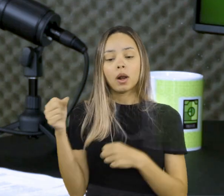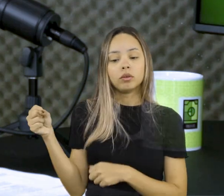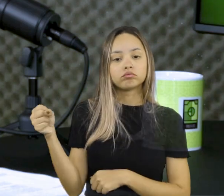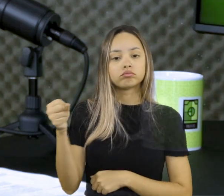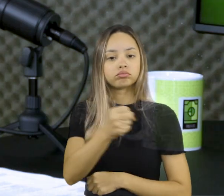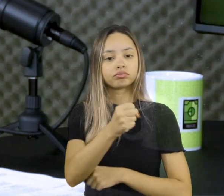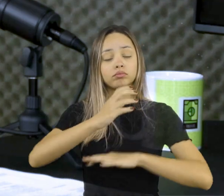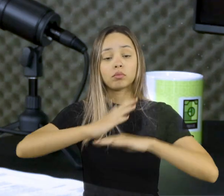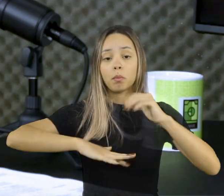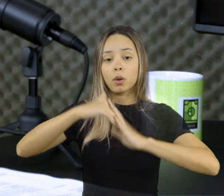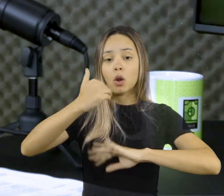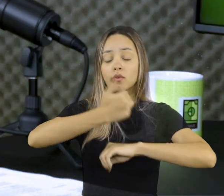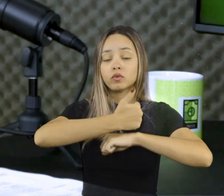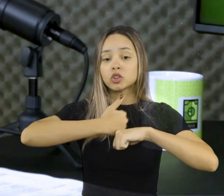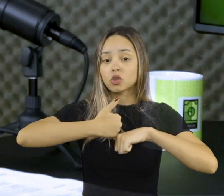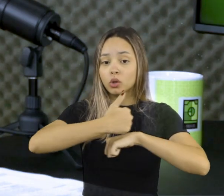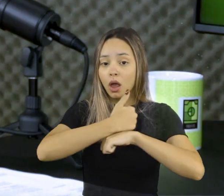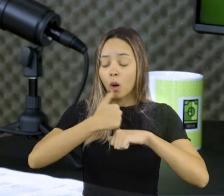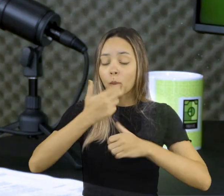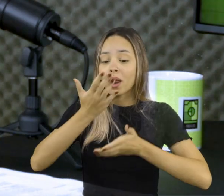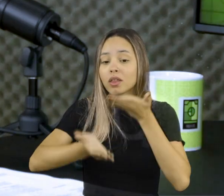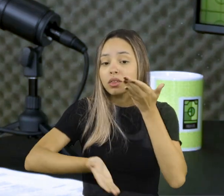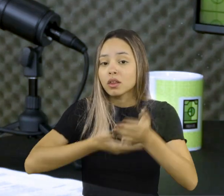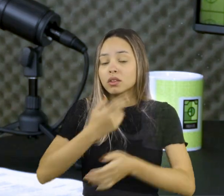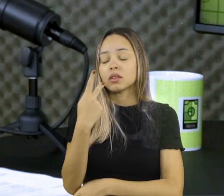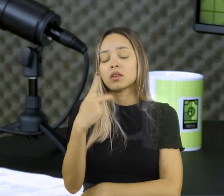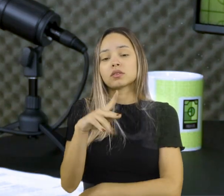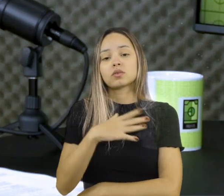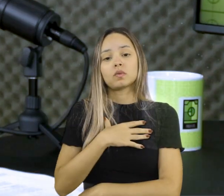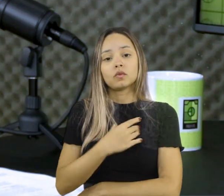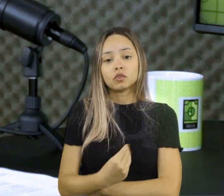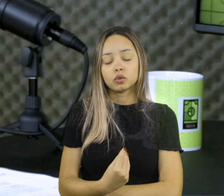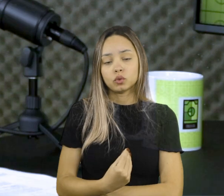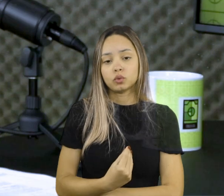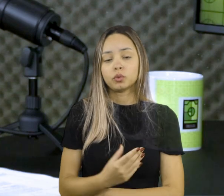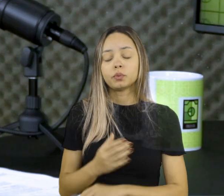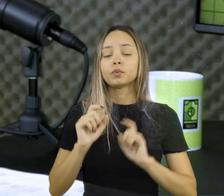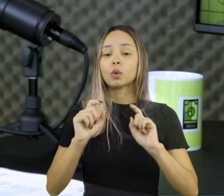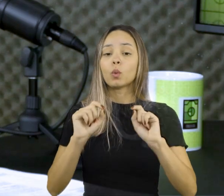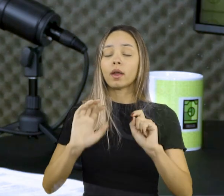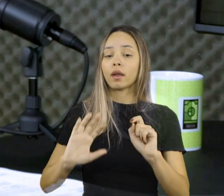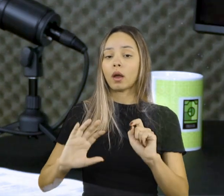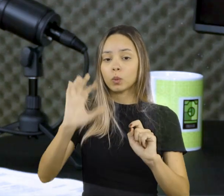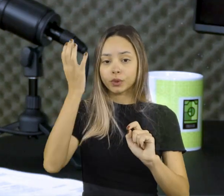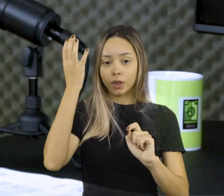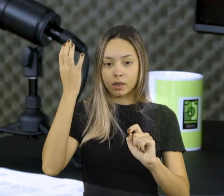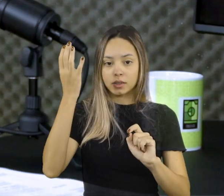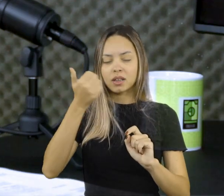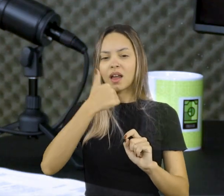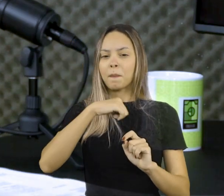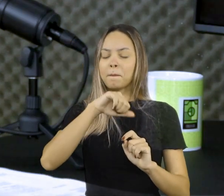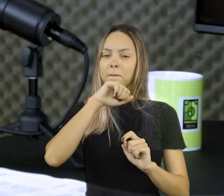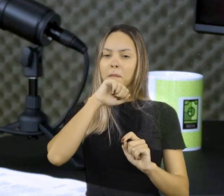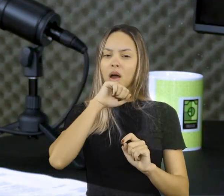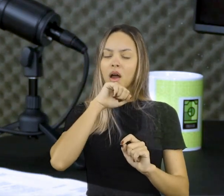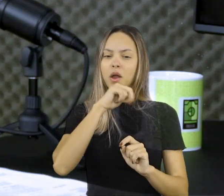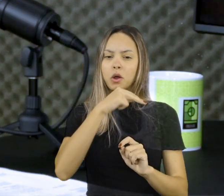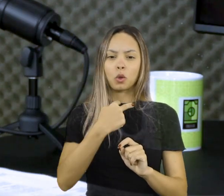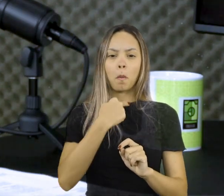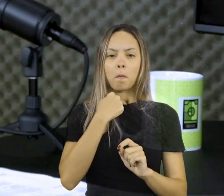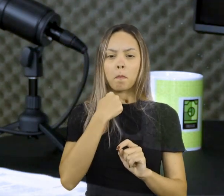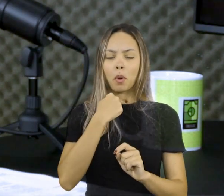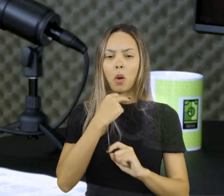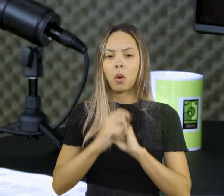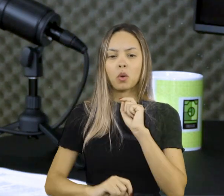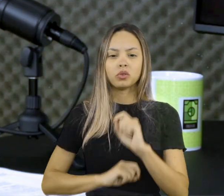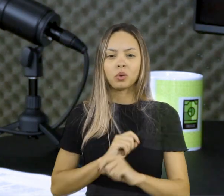dar conta da rede, tá? E aí o que é que acontece? Essa mãe não pode ter ar de eterno a vida